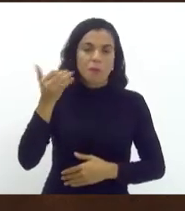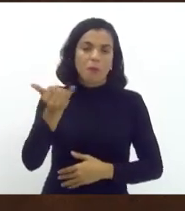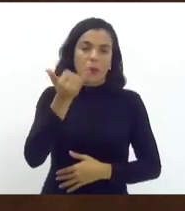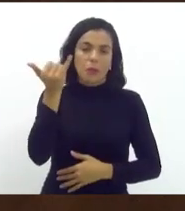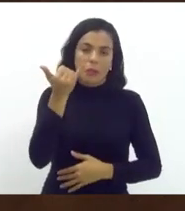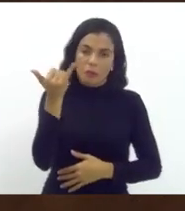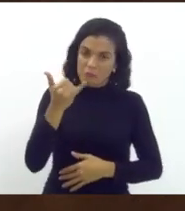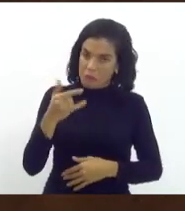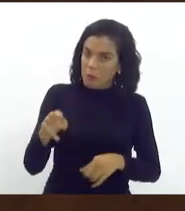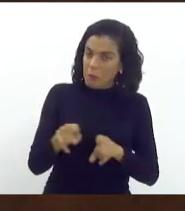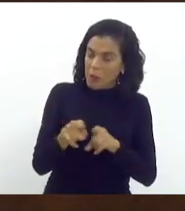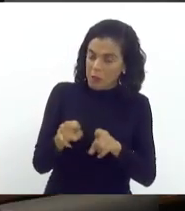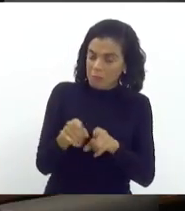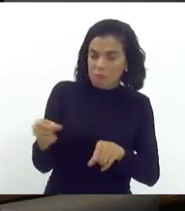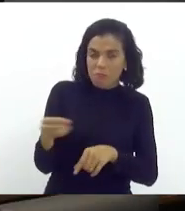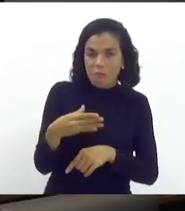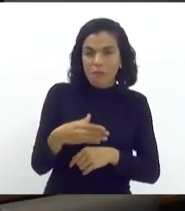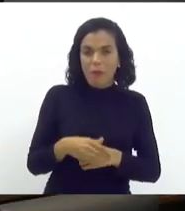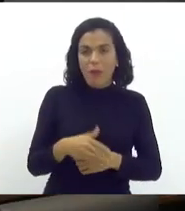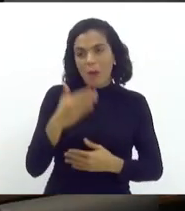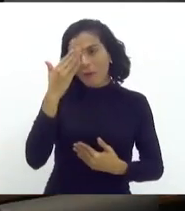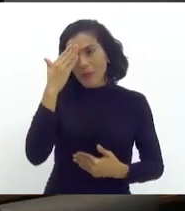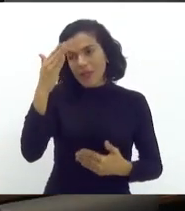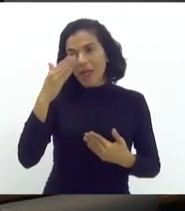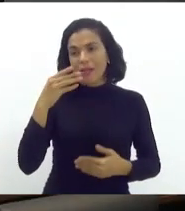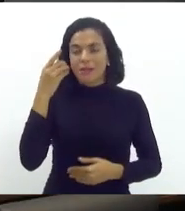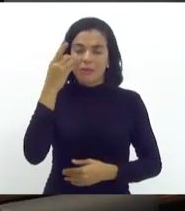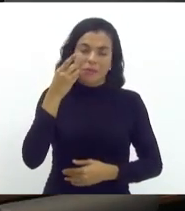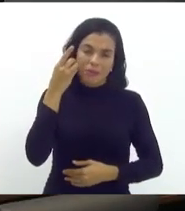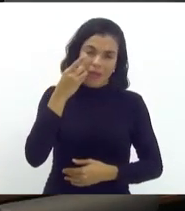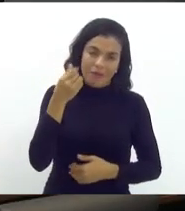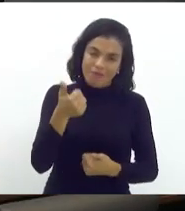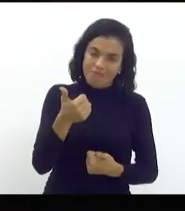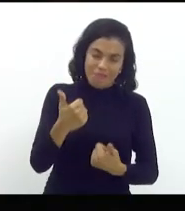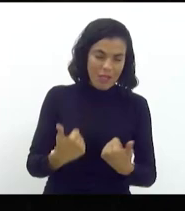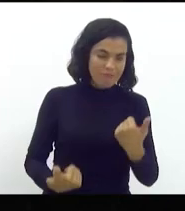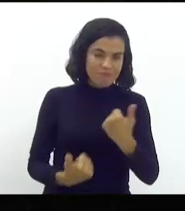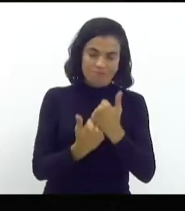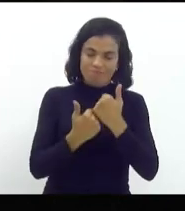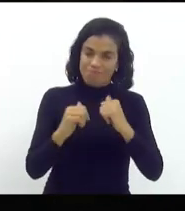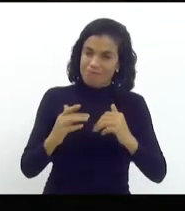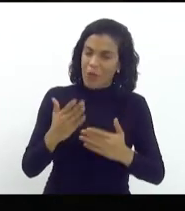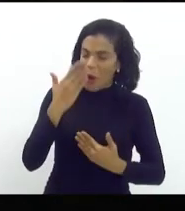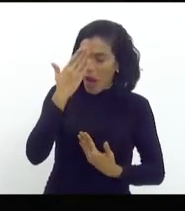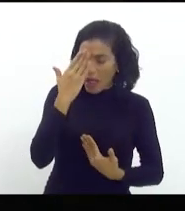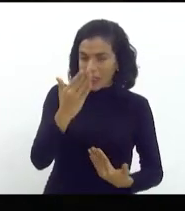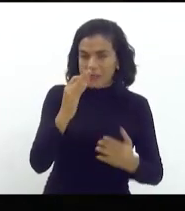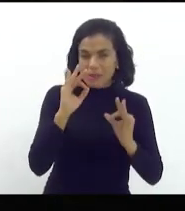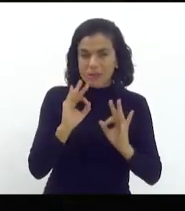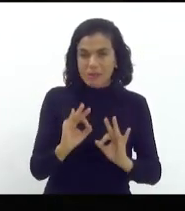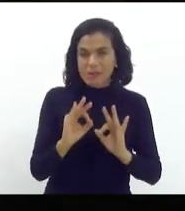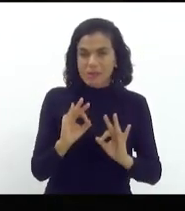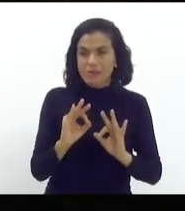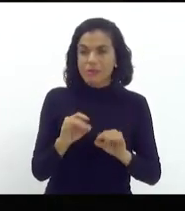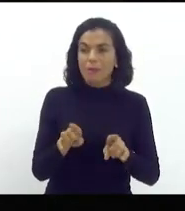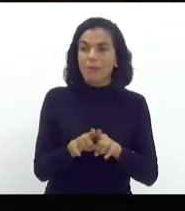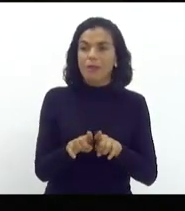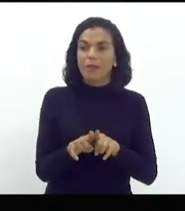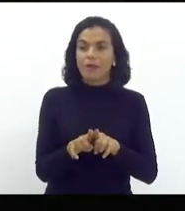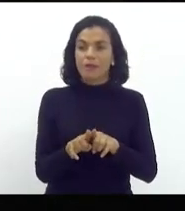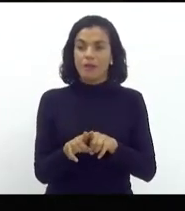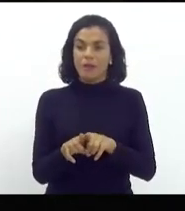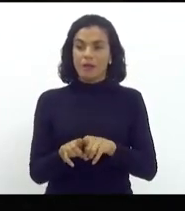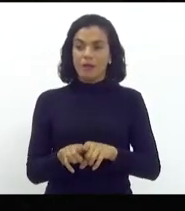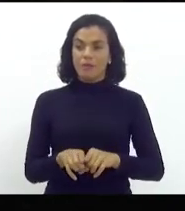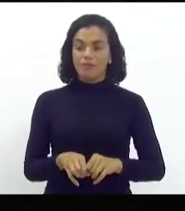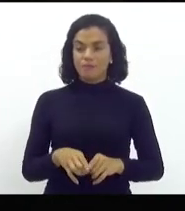e muito atual Obrigado Deputado Samuel Malafaia pela grande contribuição Fico muito agradecido dizer que eu